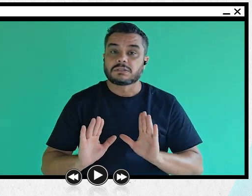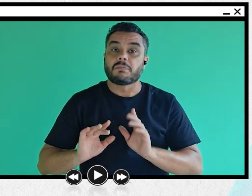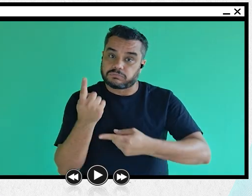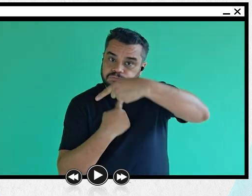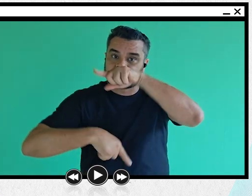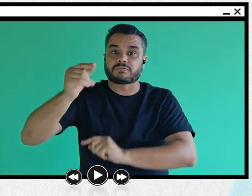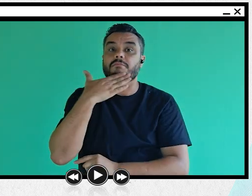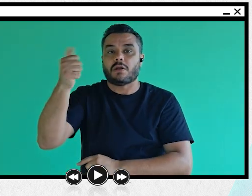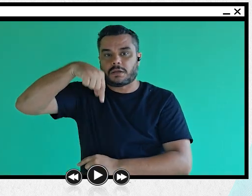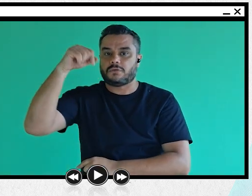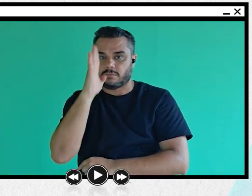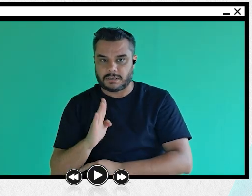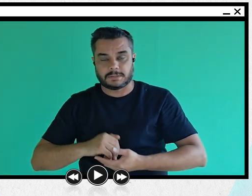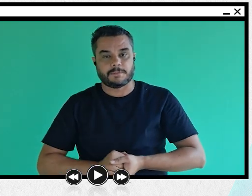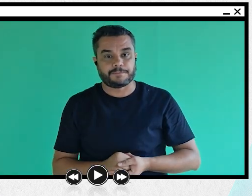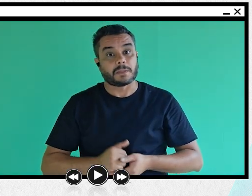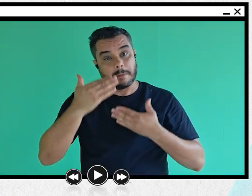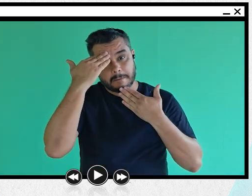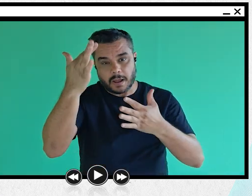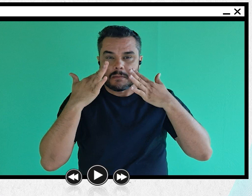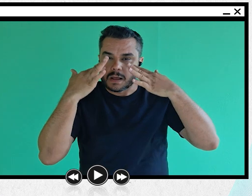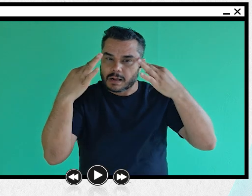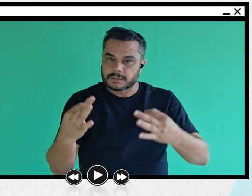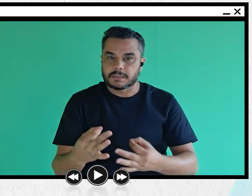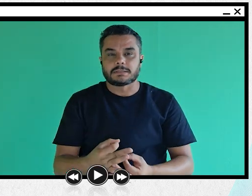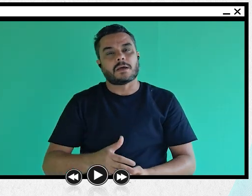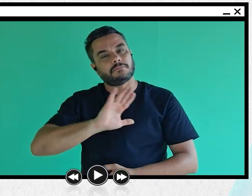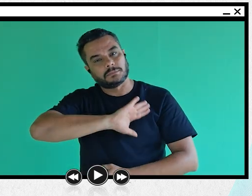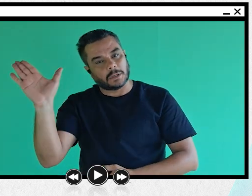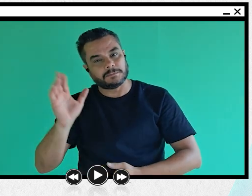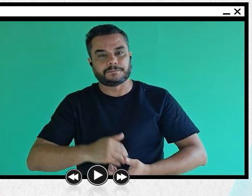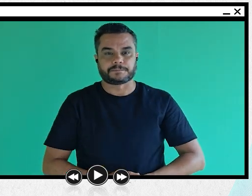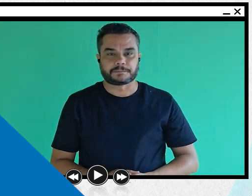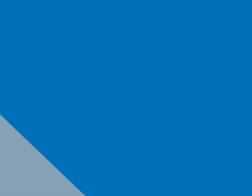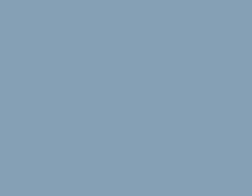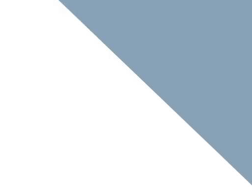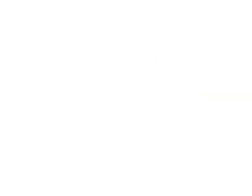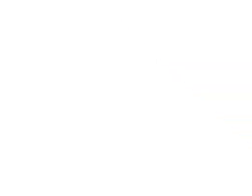se tornem muito melhores aqui no Brasil. É isso, obrigado pela atenção e até a próxima.